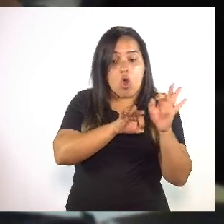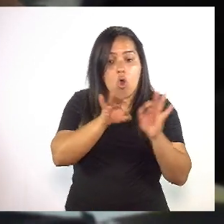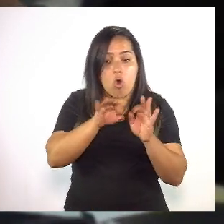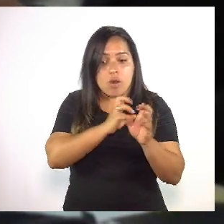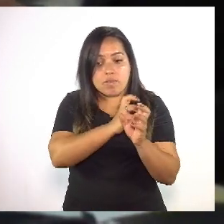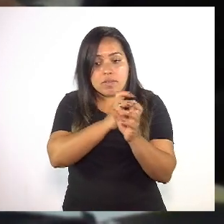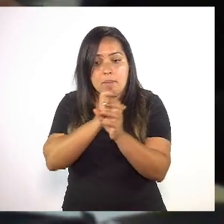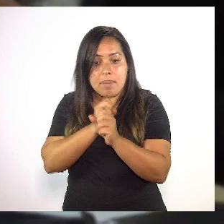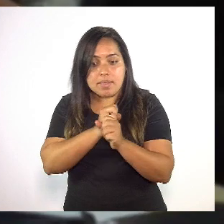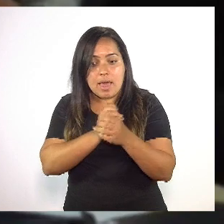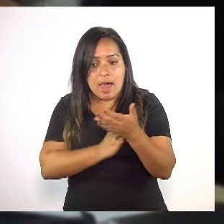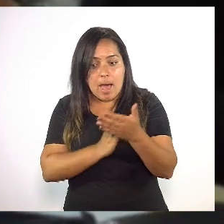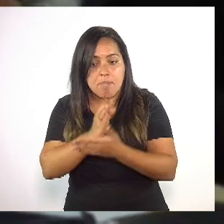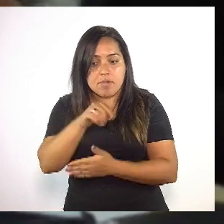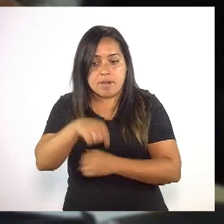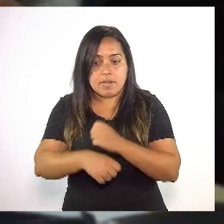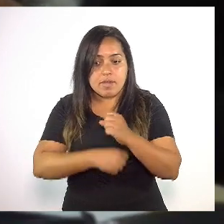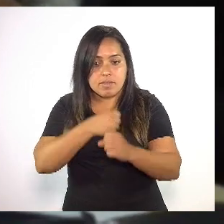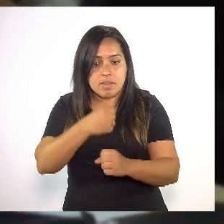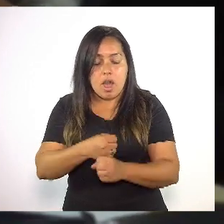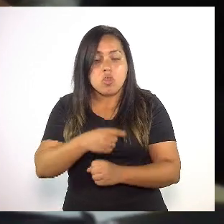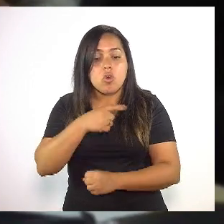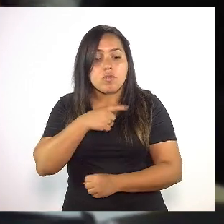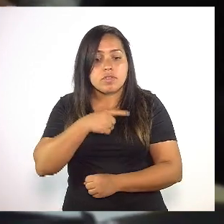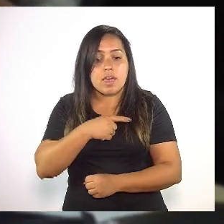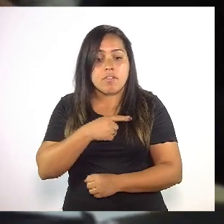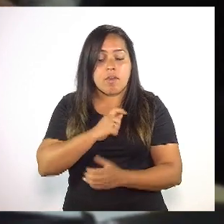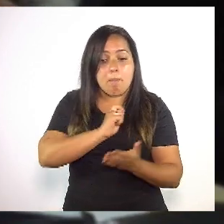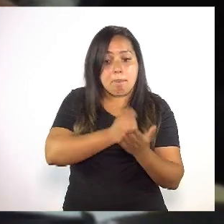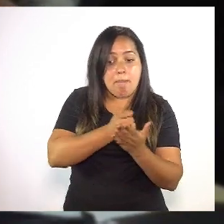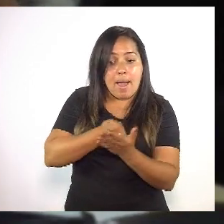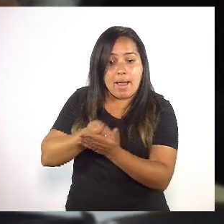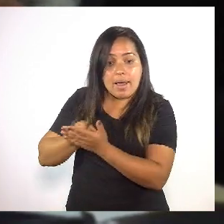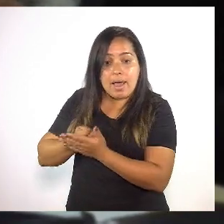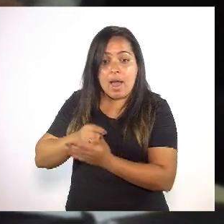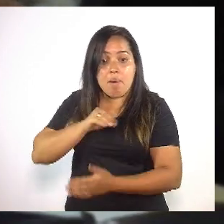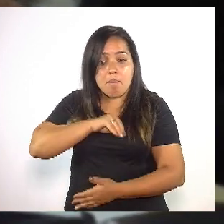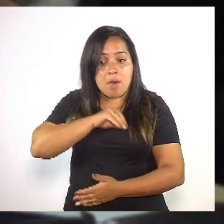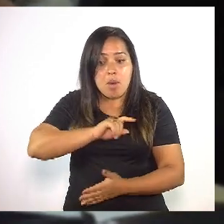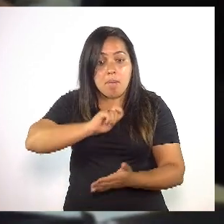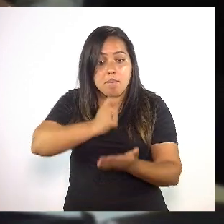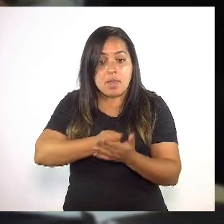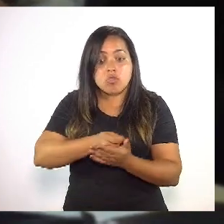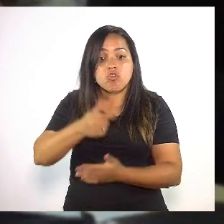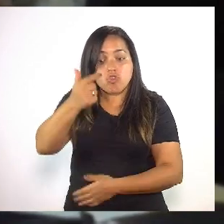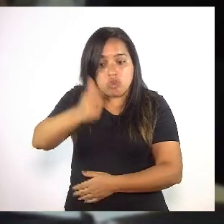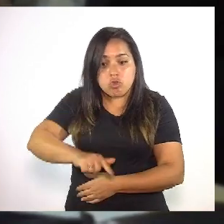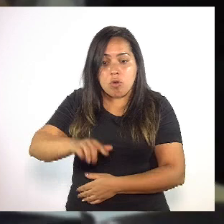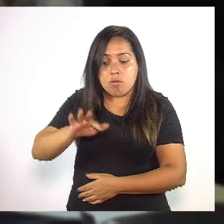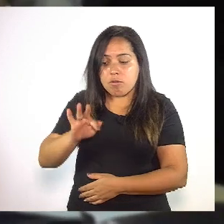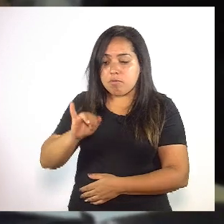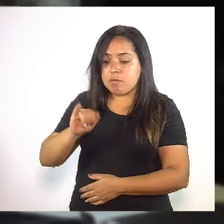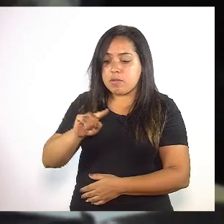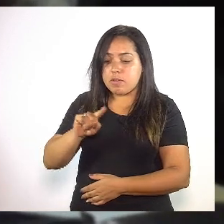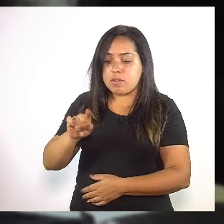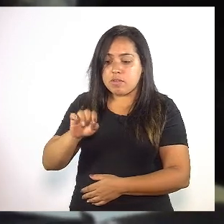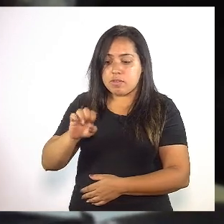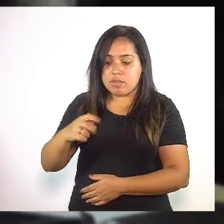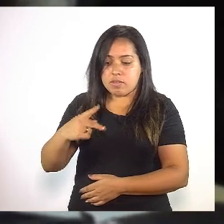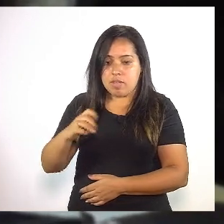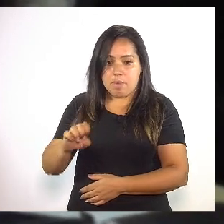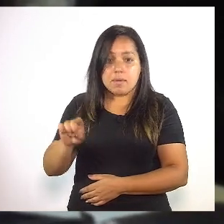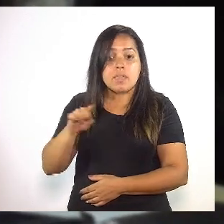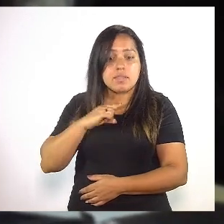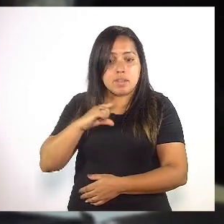esse ano, nós temos a previsão de pagamento de despesas de pessoal com recursos do FISED. Então, assim, a própria LOA traz isso.